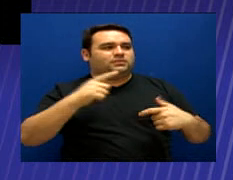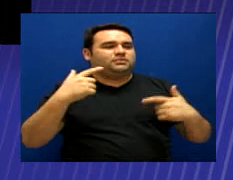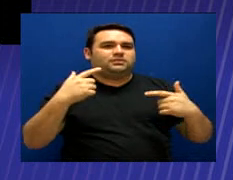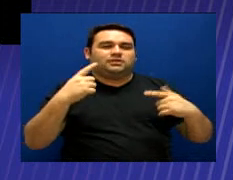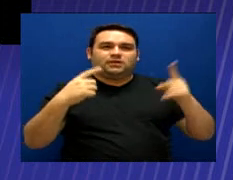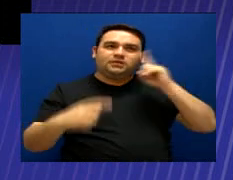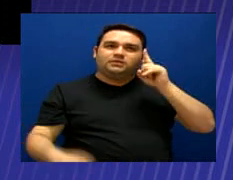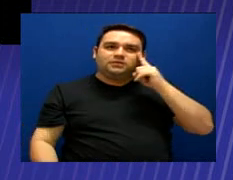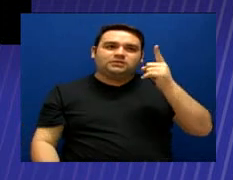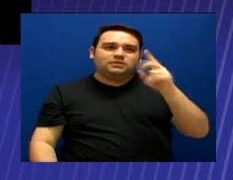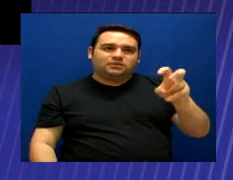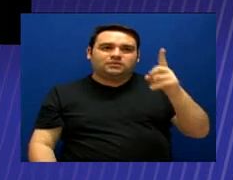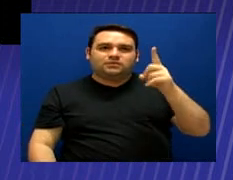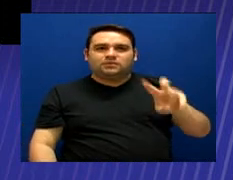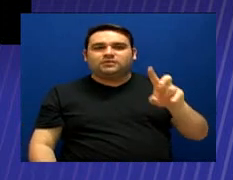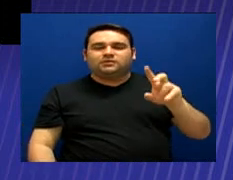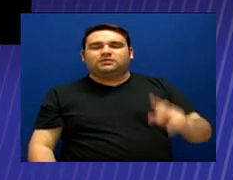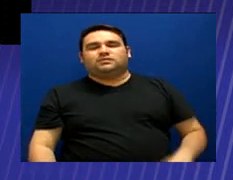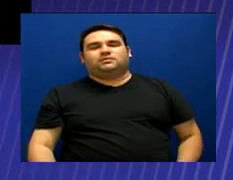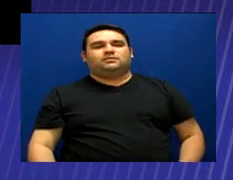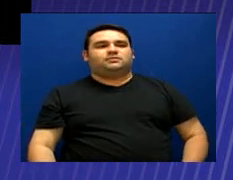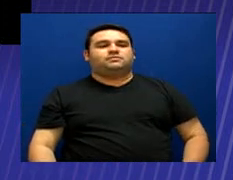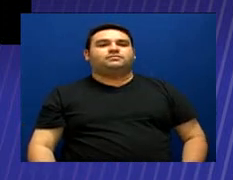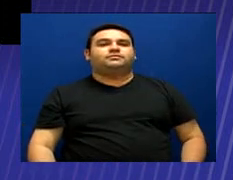menos quinzenalmente.